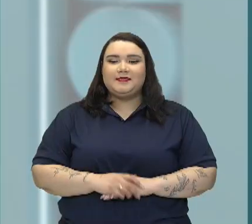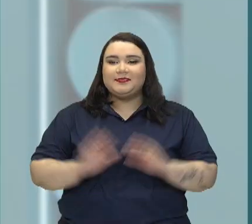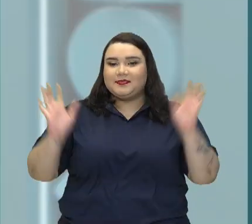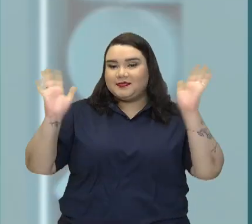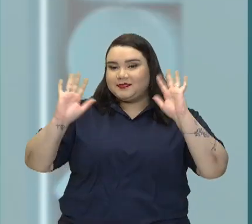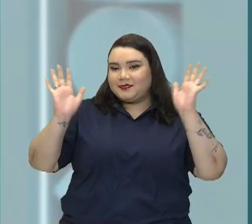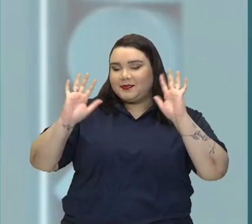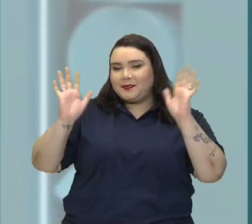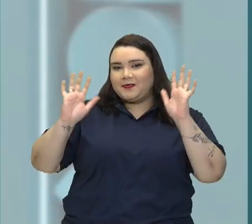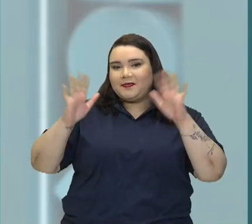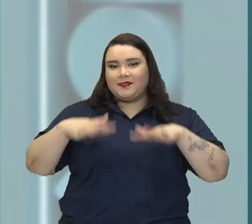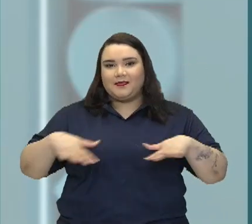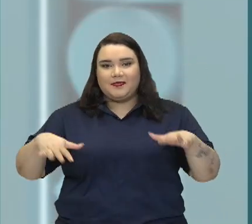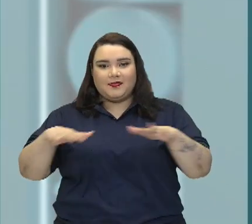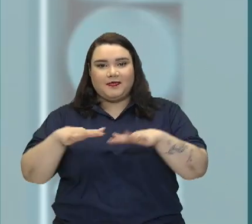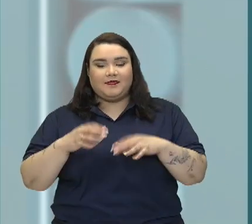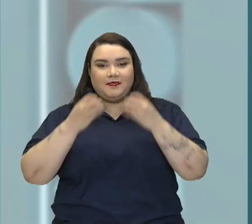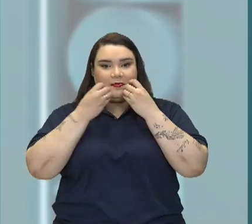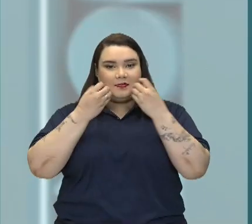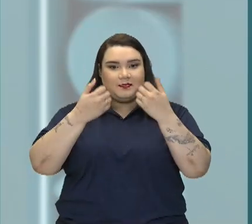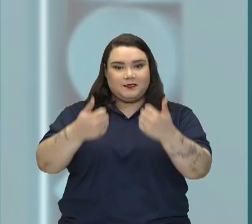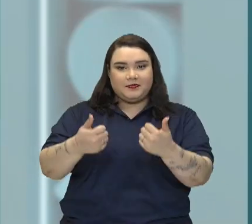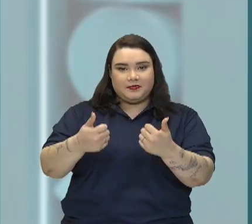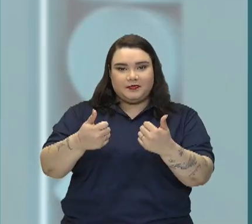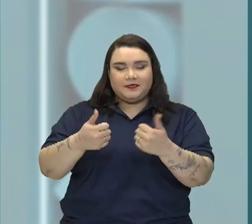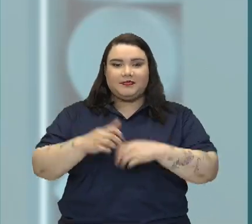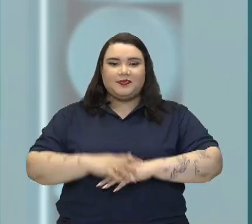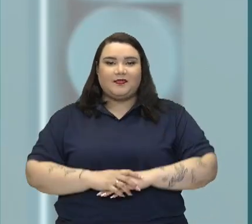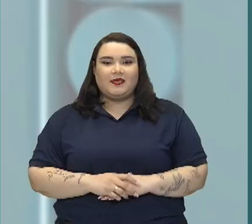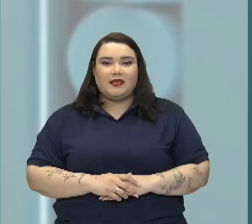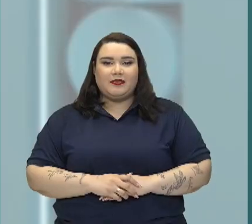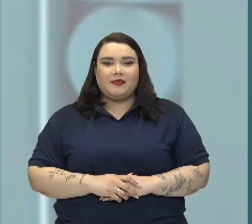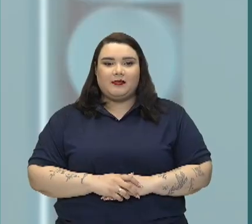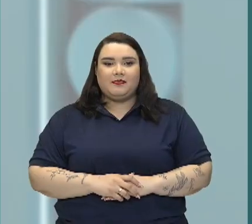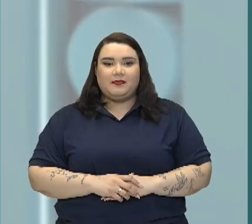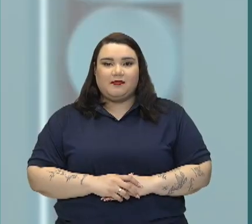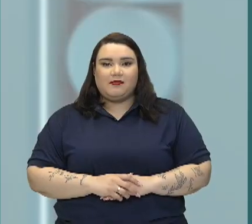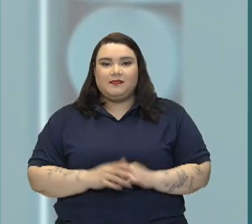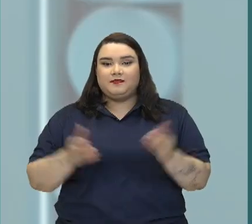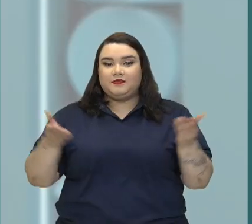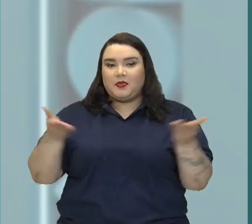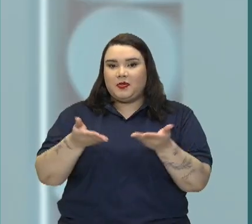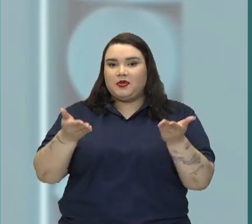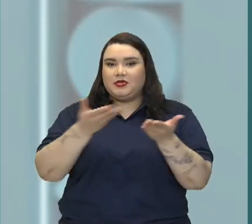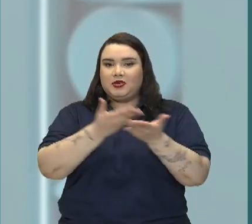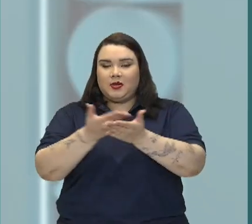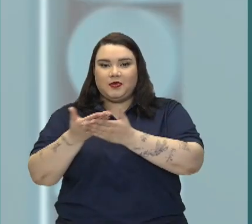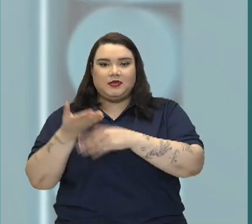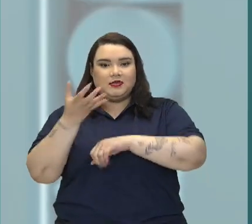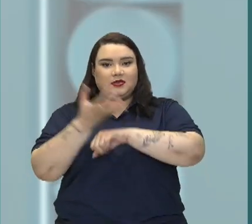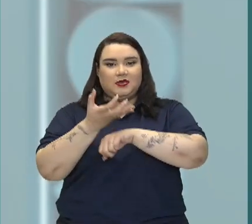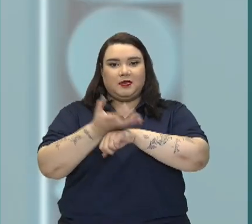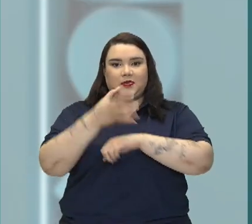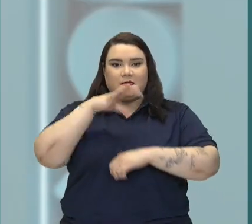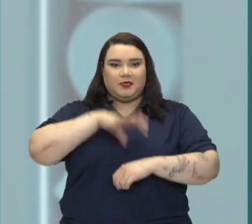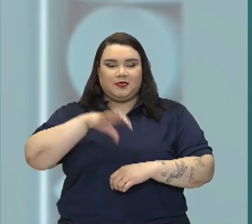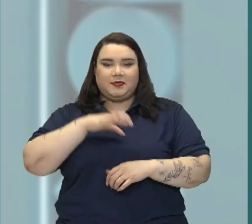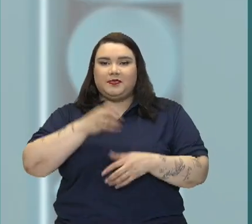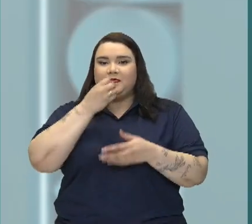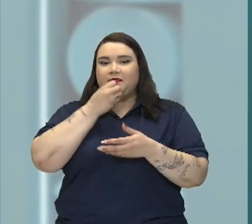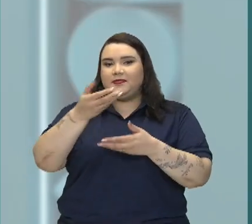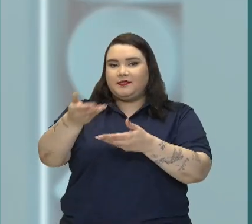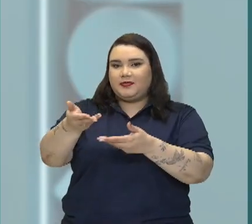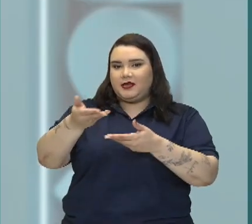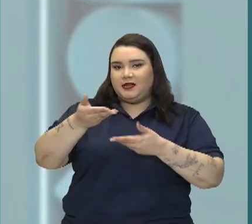Olá, pessoal! Todos bem por aí? Nós temos mais uma aula de língua portuguesa. Sejam todos